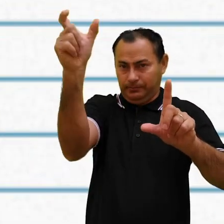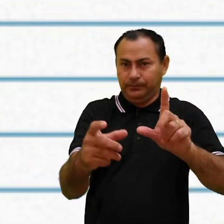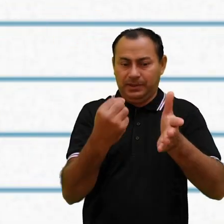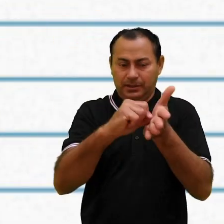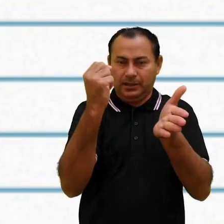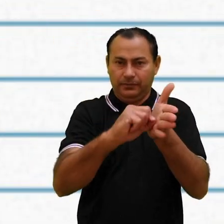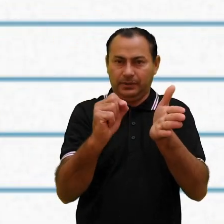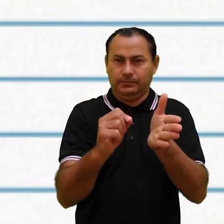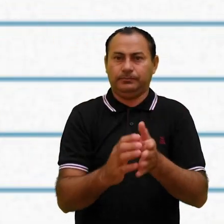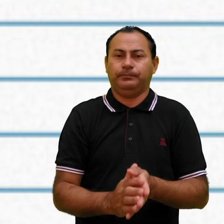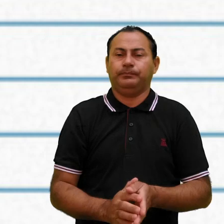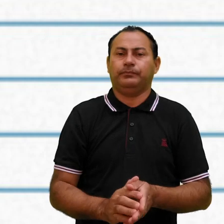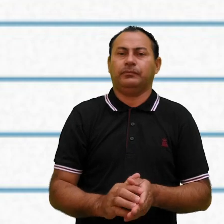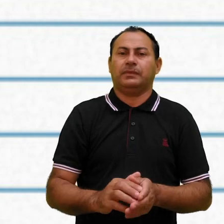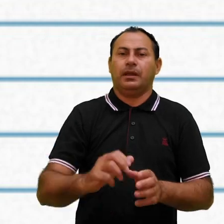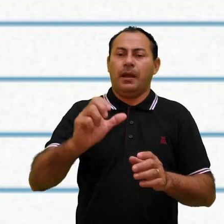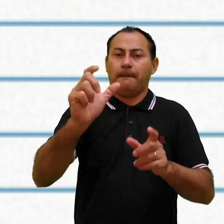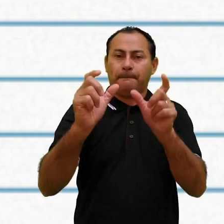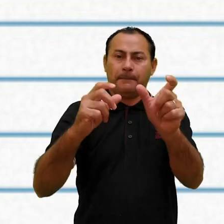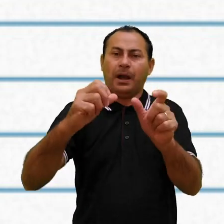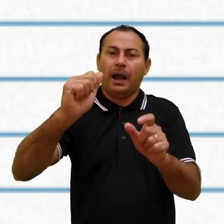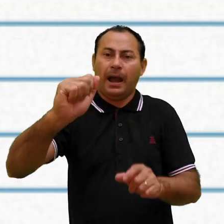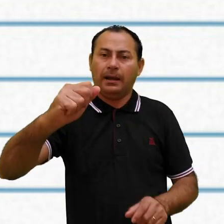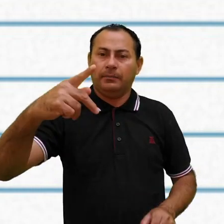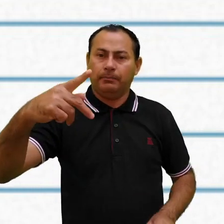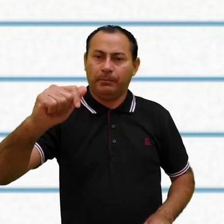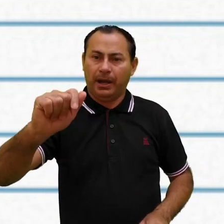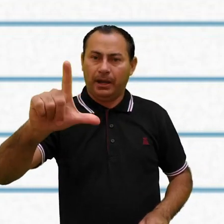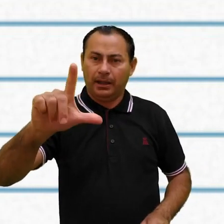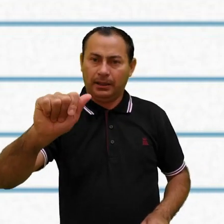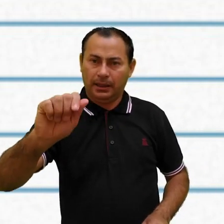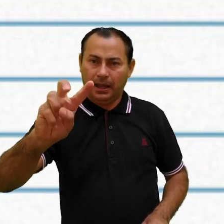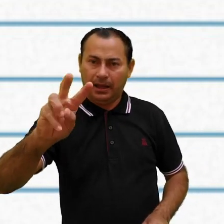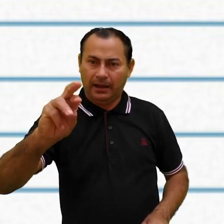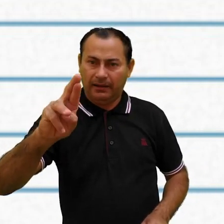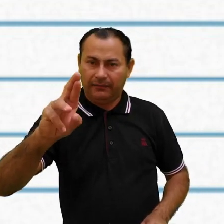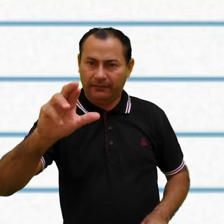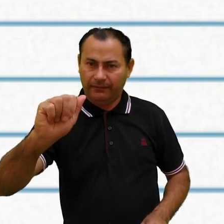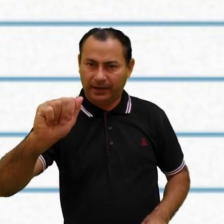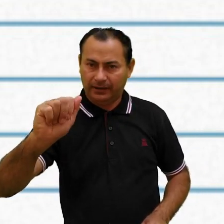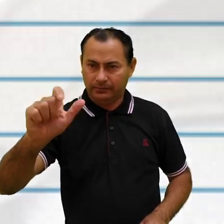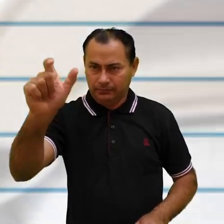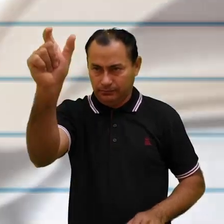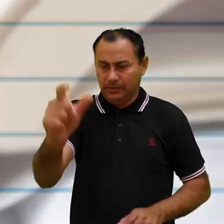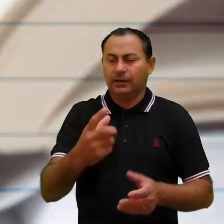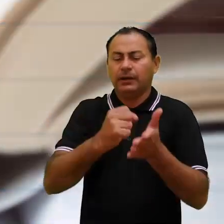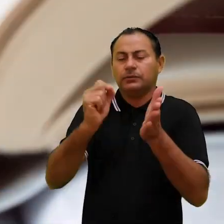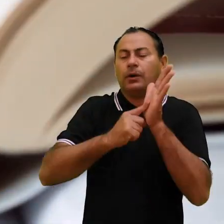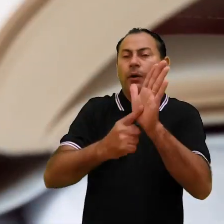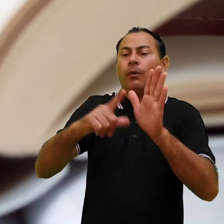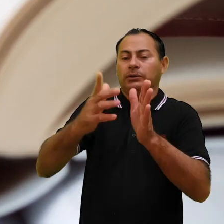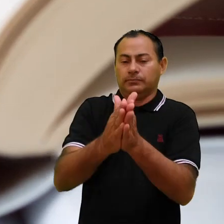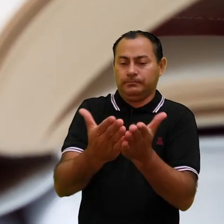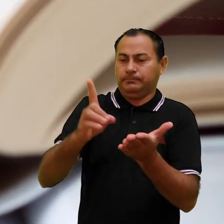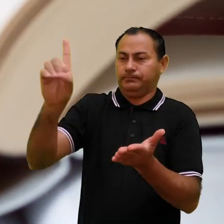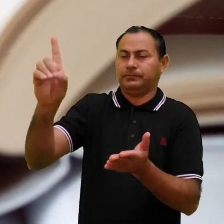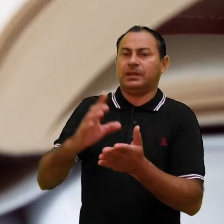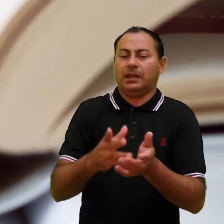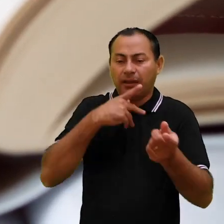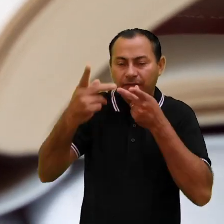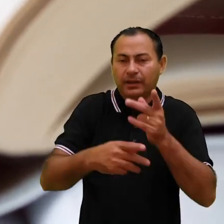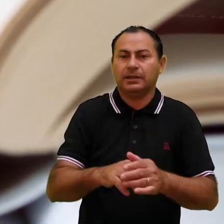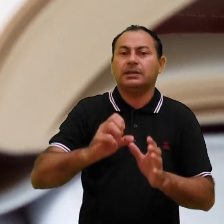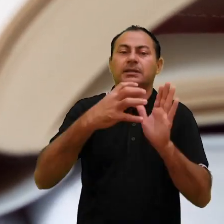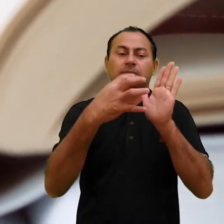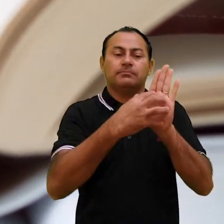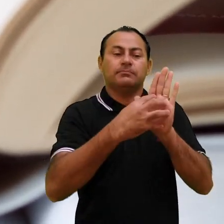assim: a palavra. Nesta coluna, faça uma lista das outras referências bíblicas que citam